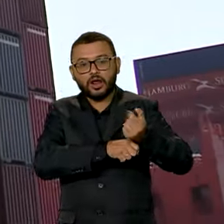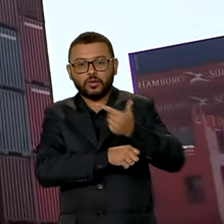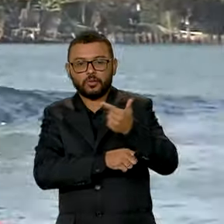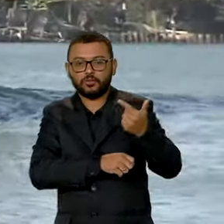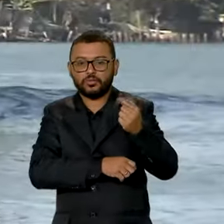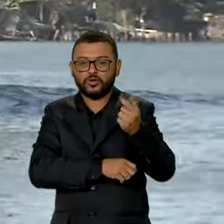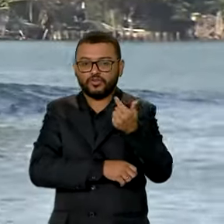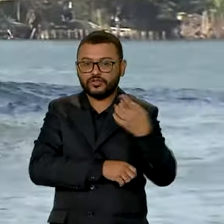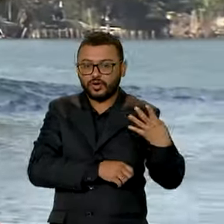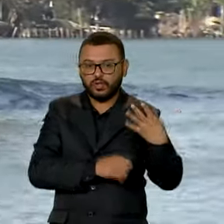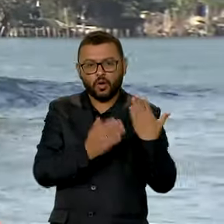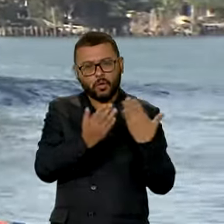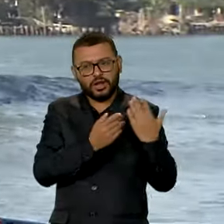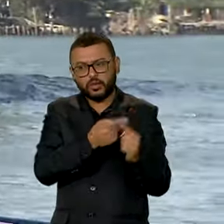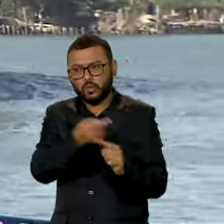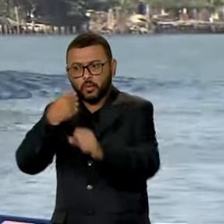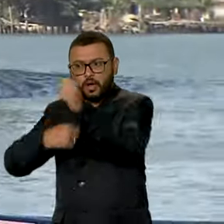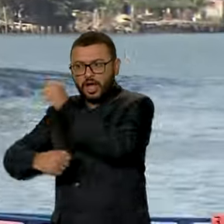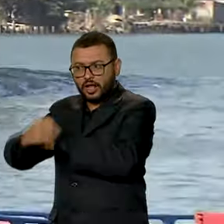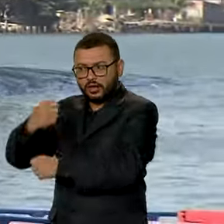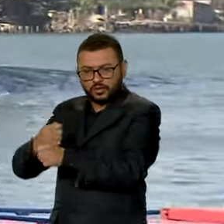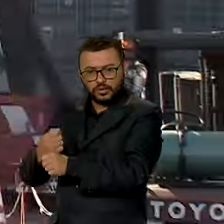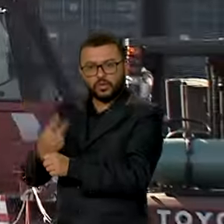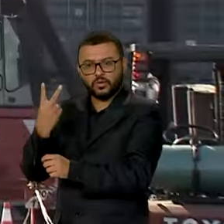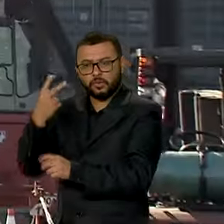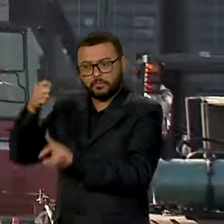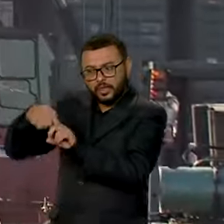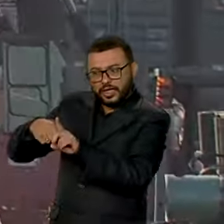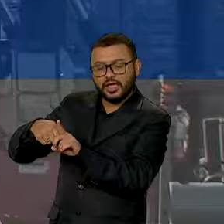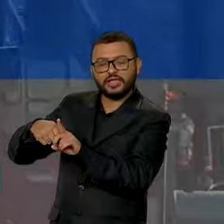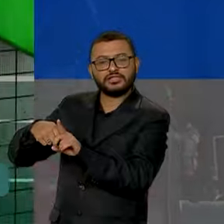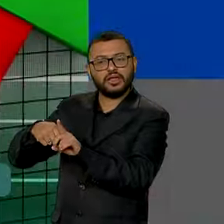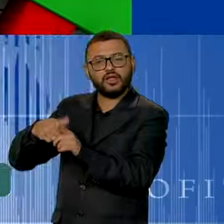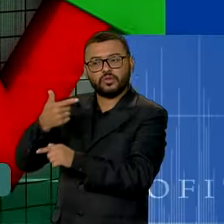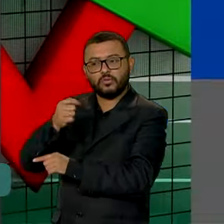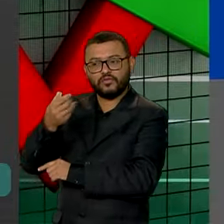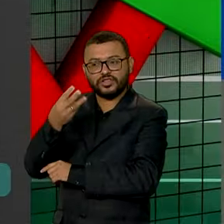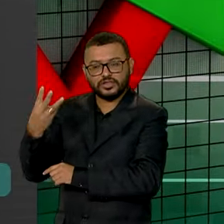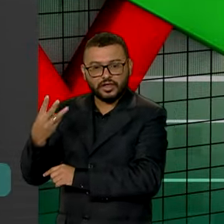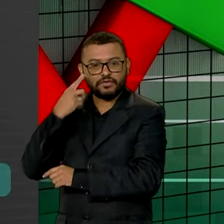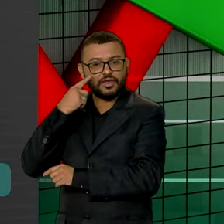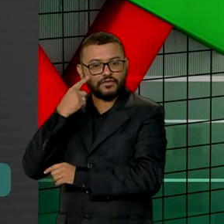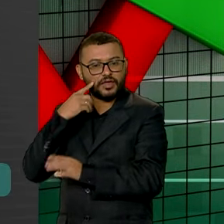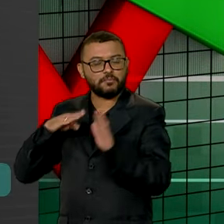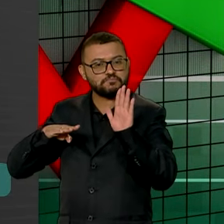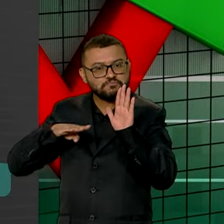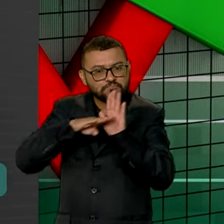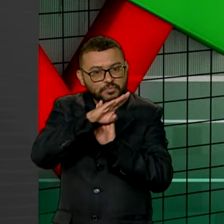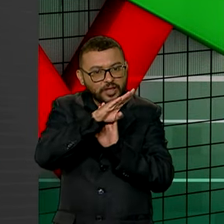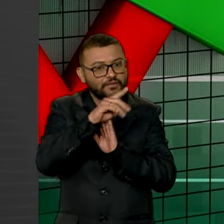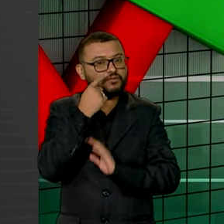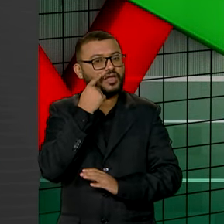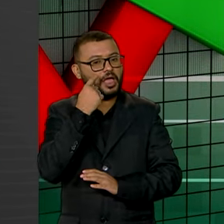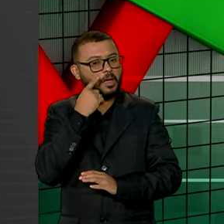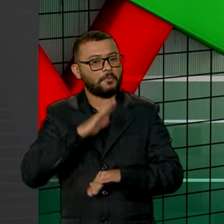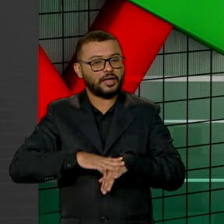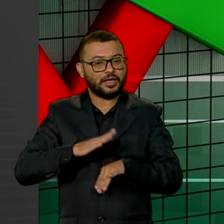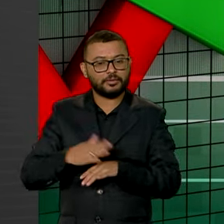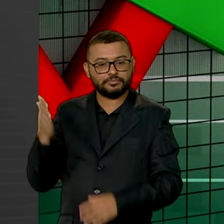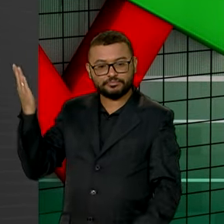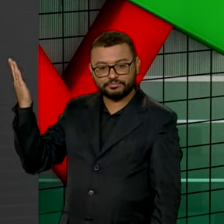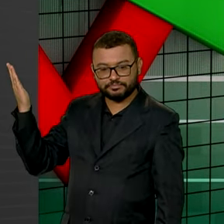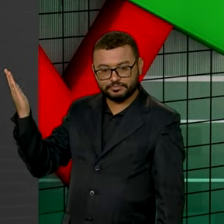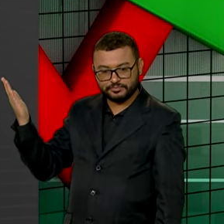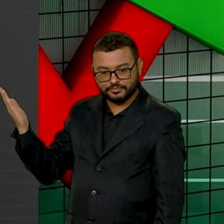em comparação com os três primeiros meses de 2023, foi impulsionado pelos seguintes segmentos: indústria